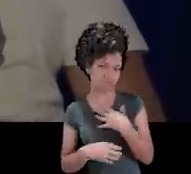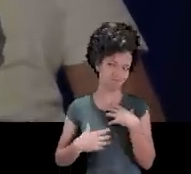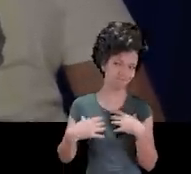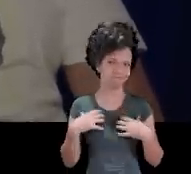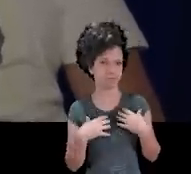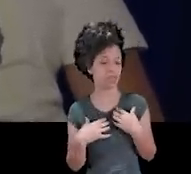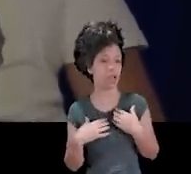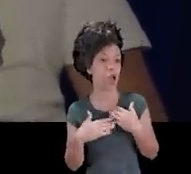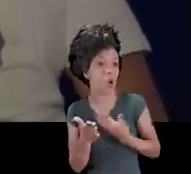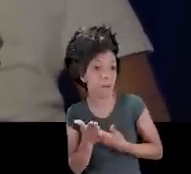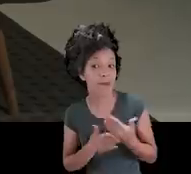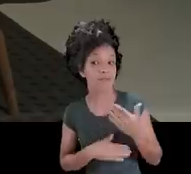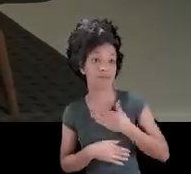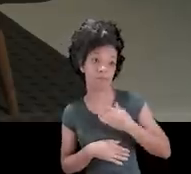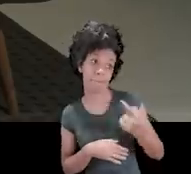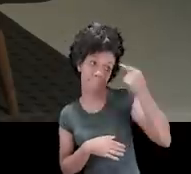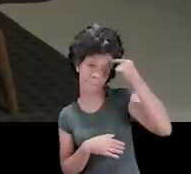normalmente isso começa na minha mente.